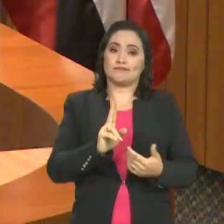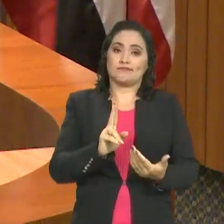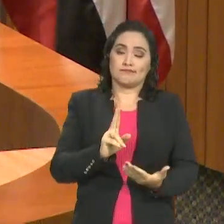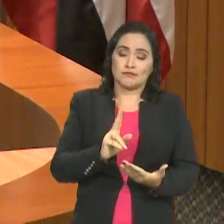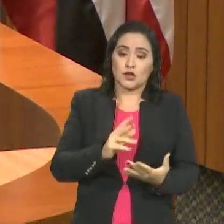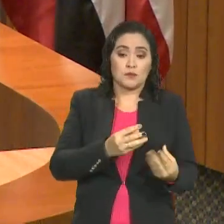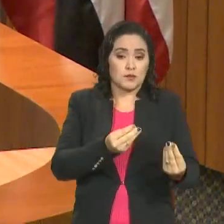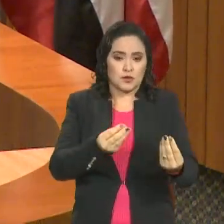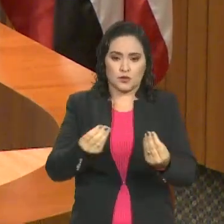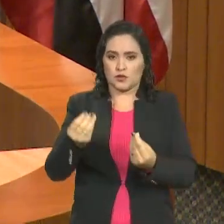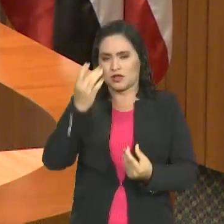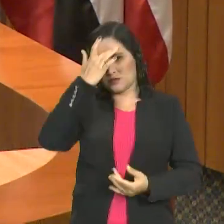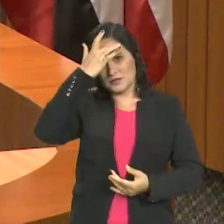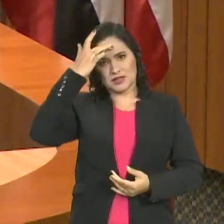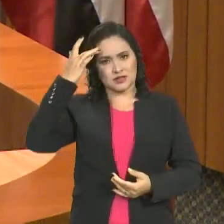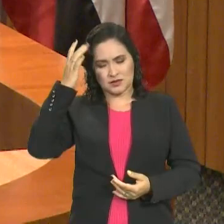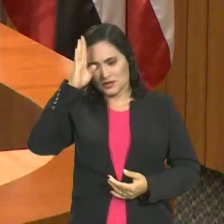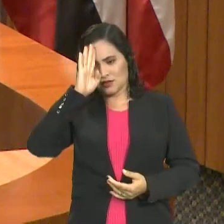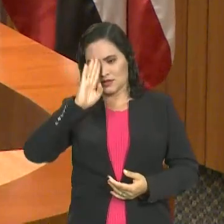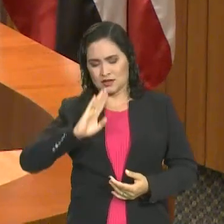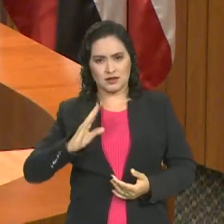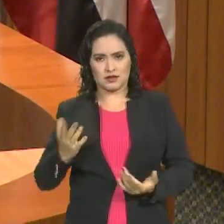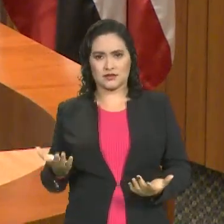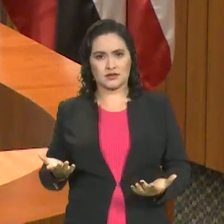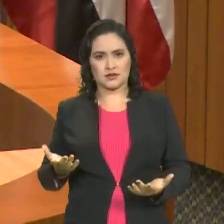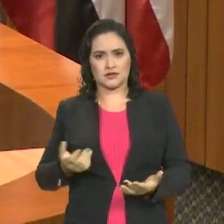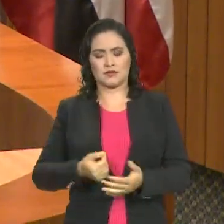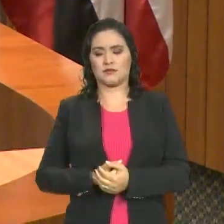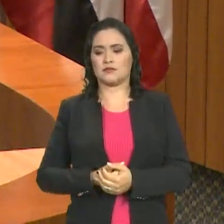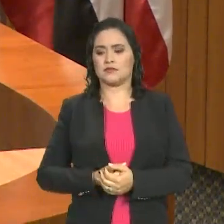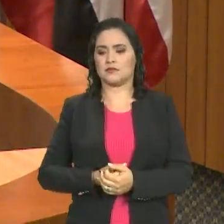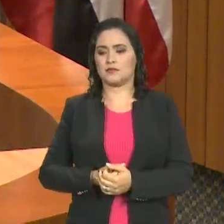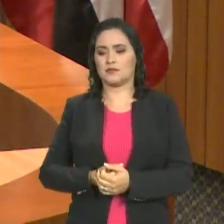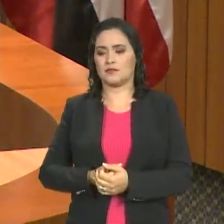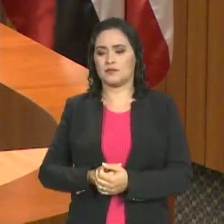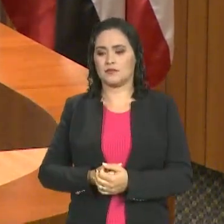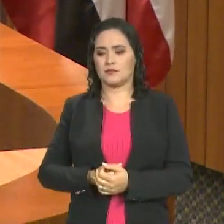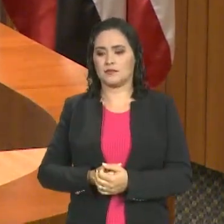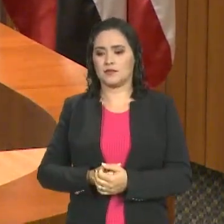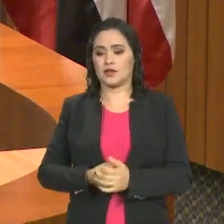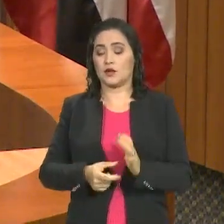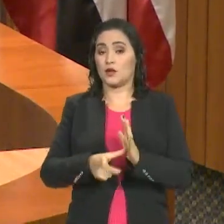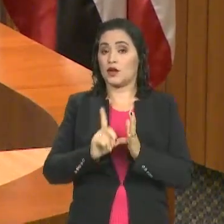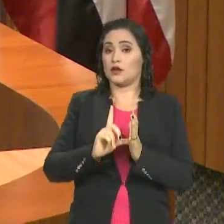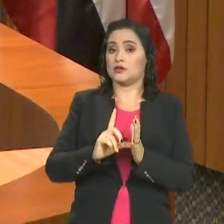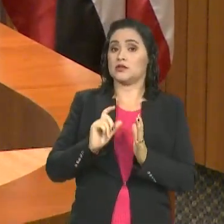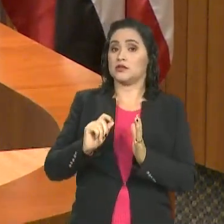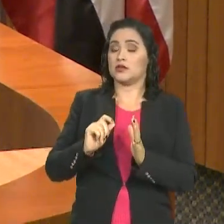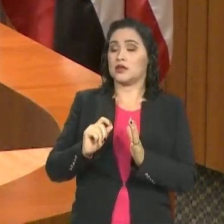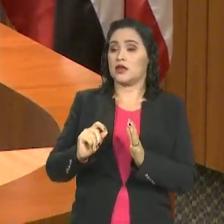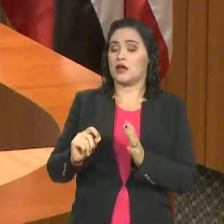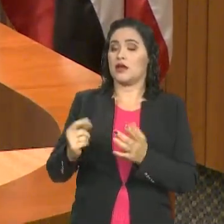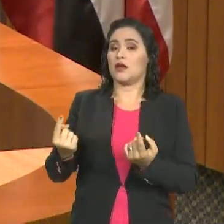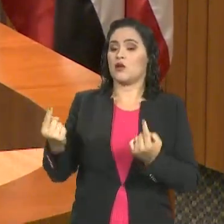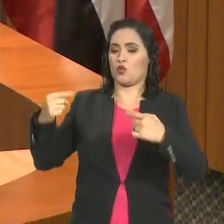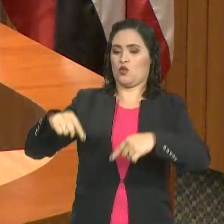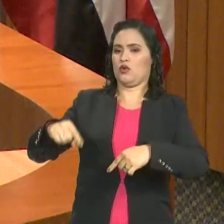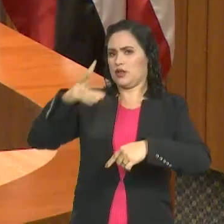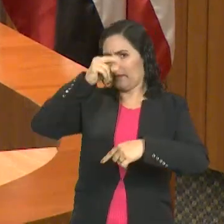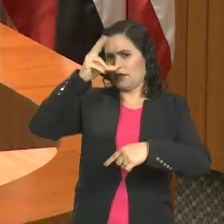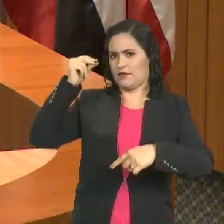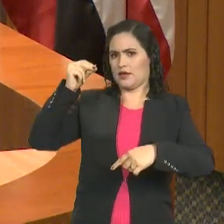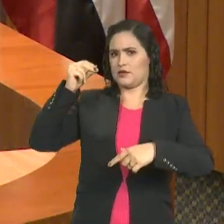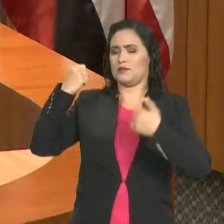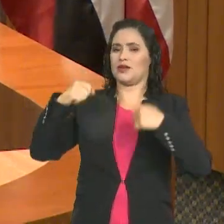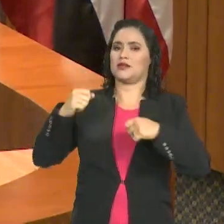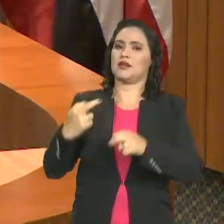muitas pessoas tenham isenção. Então, assim, antes de fazer oposição ao prefeito, nós temos responsabilidade e